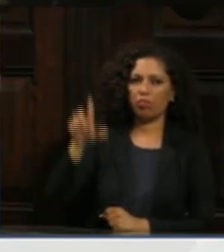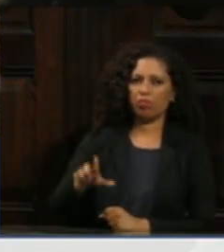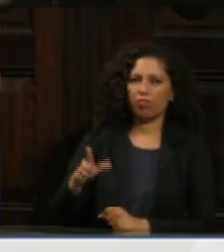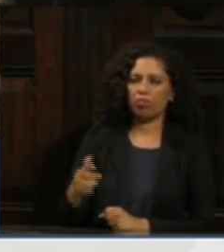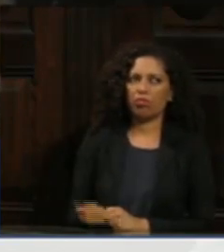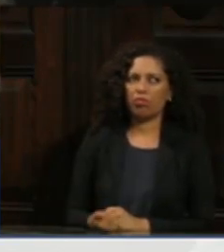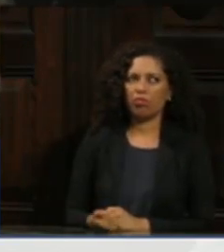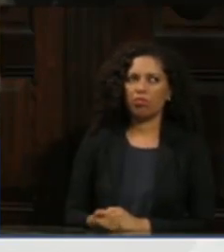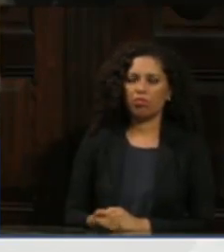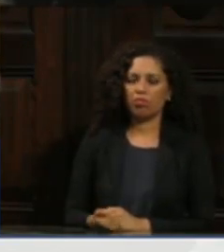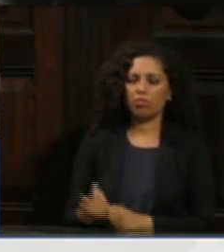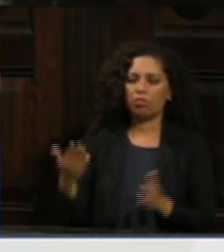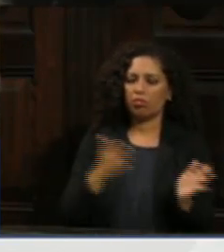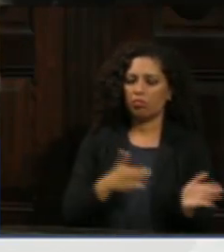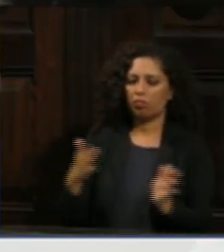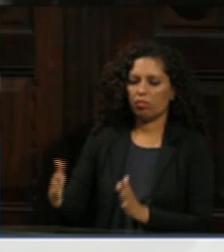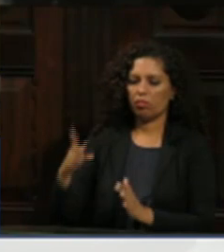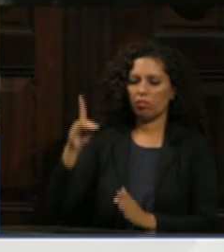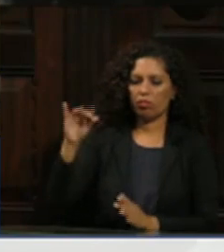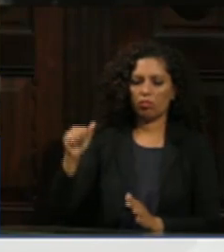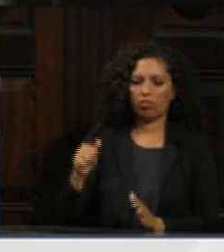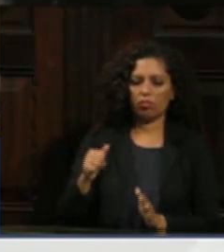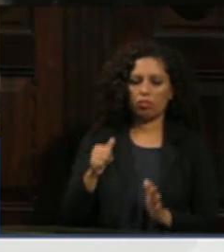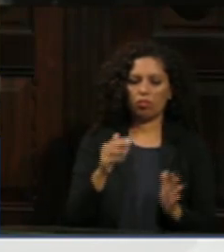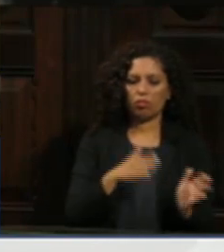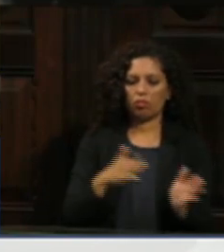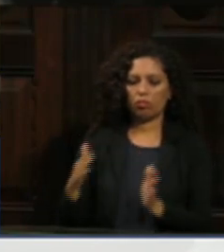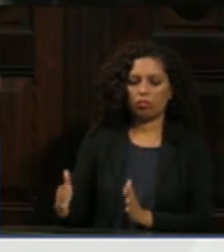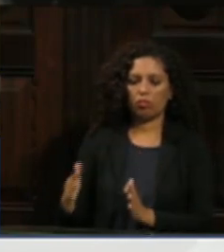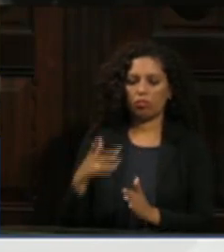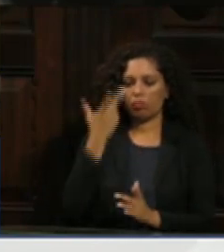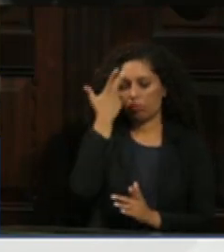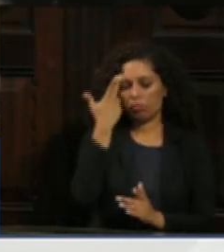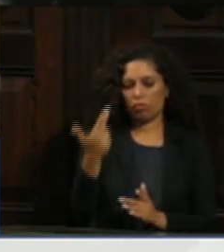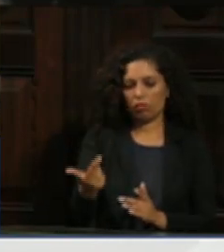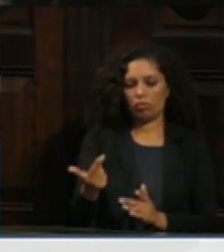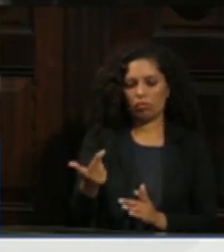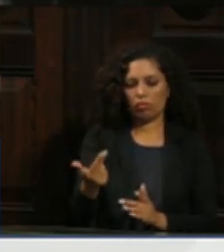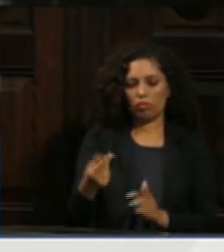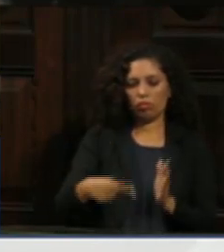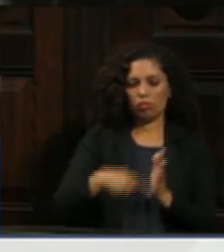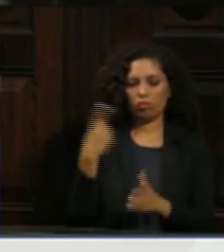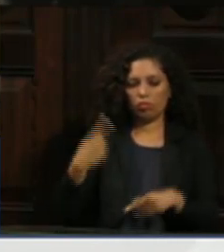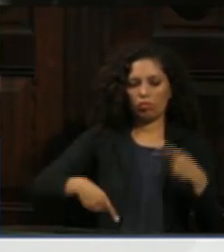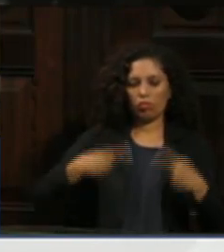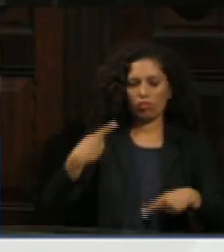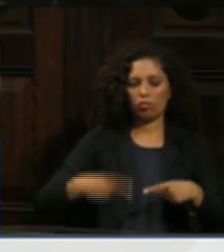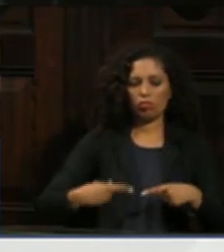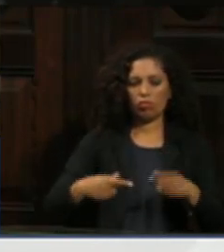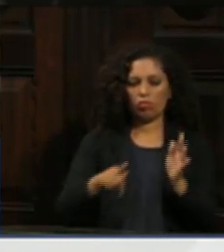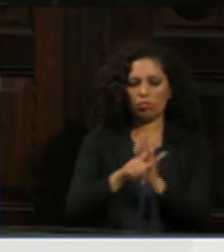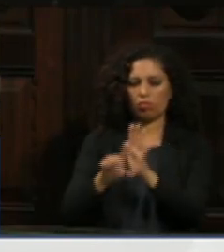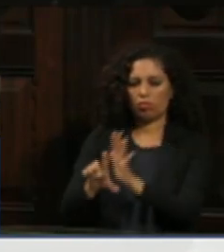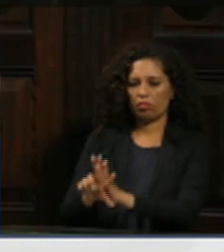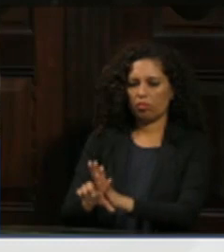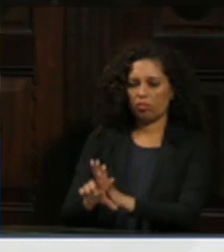4292/2018, autoria deputado Samuel Malafaia. Primeira discussão, projeto de lei